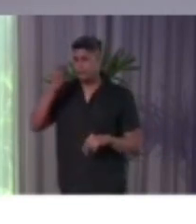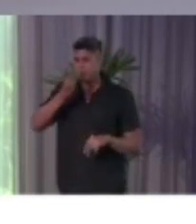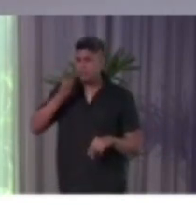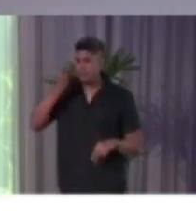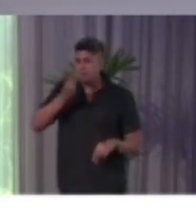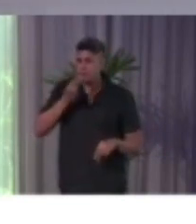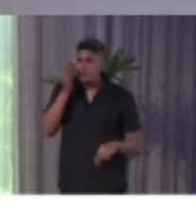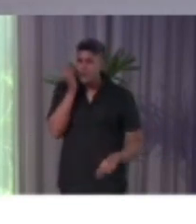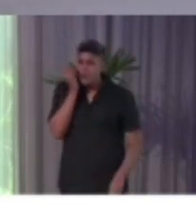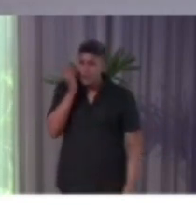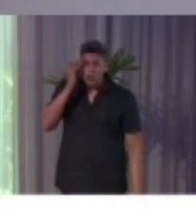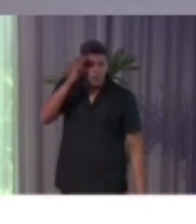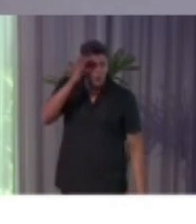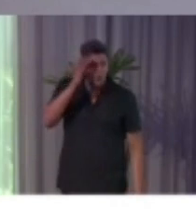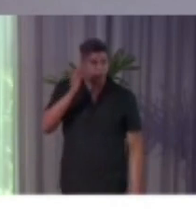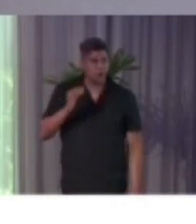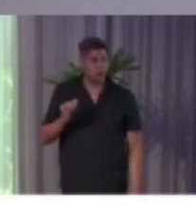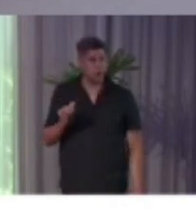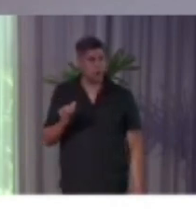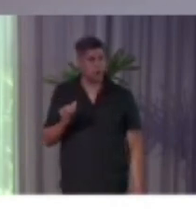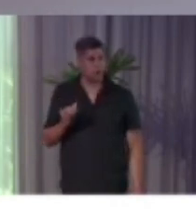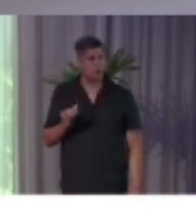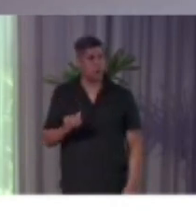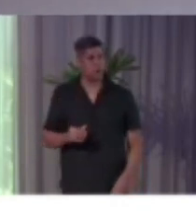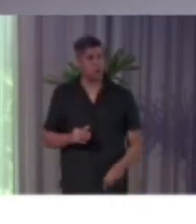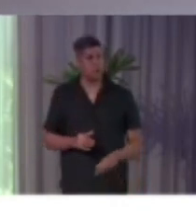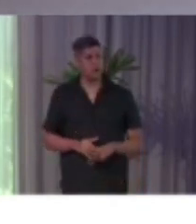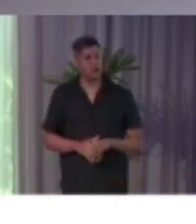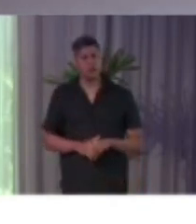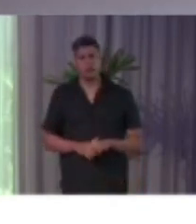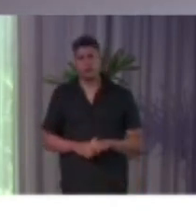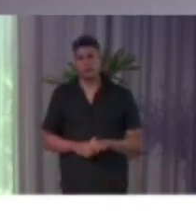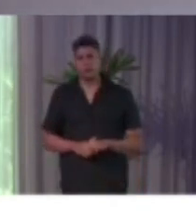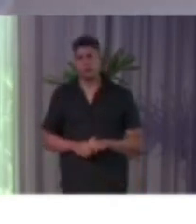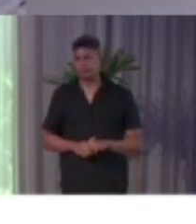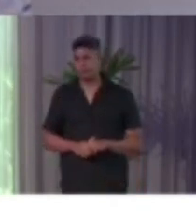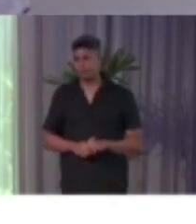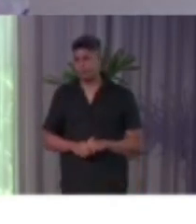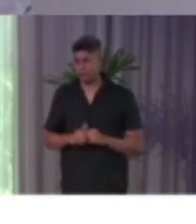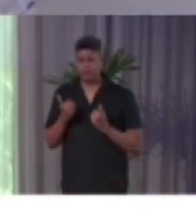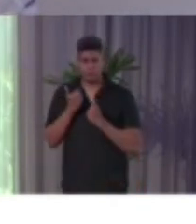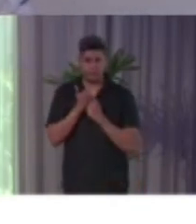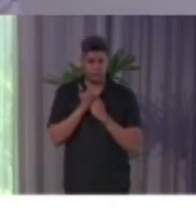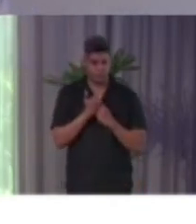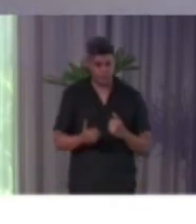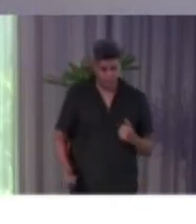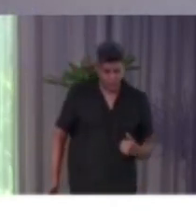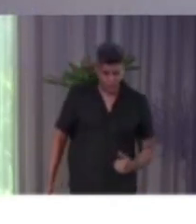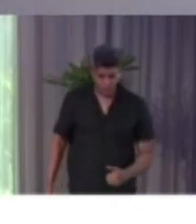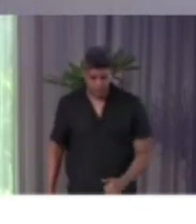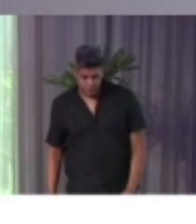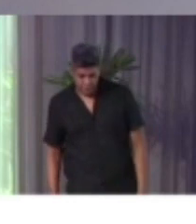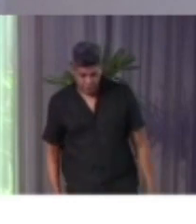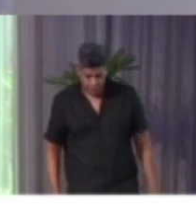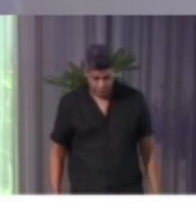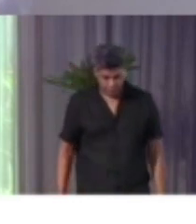e o conhecimento do paciente são extremamente importantes... São extremamente